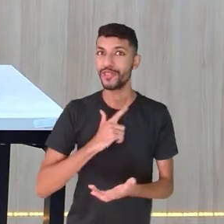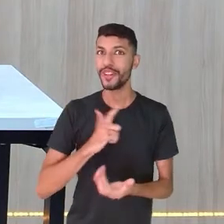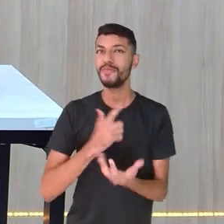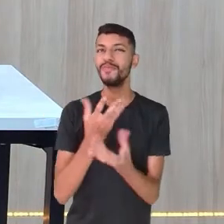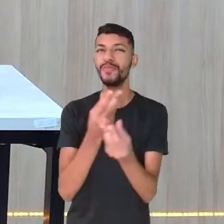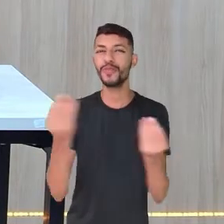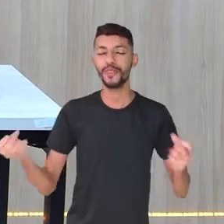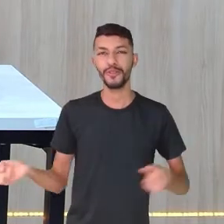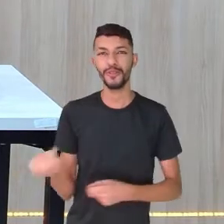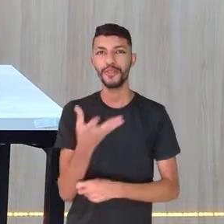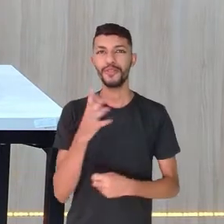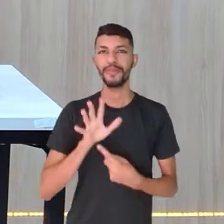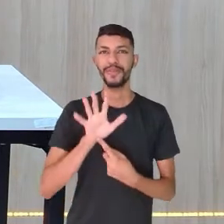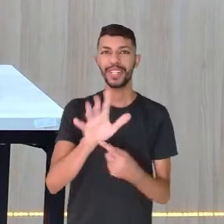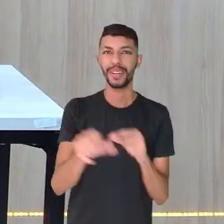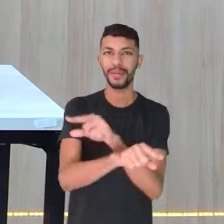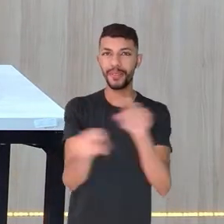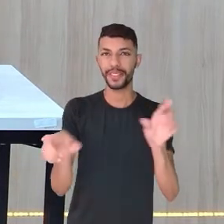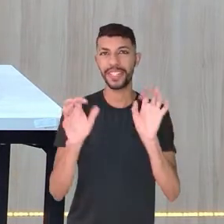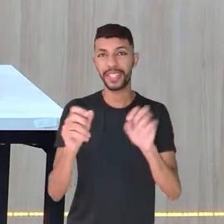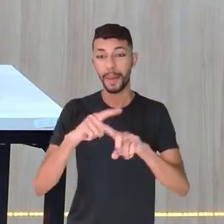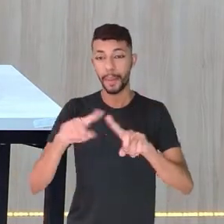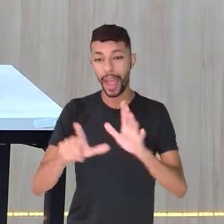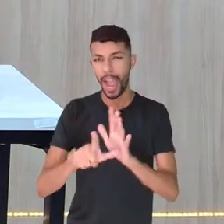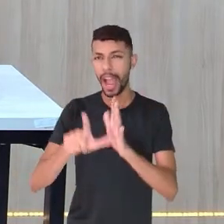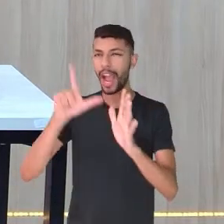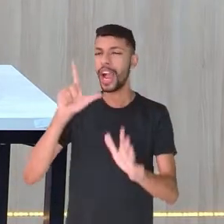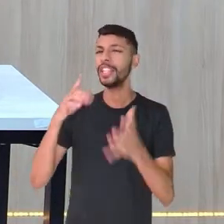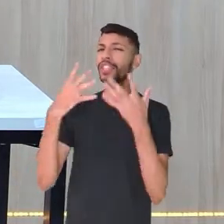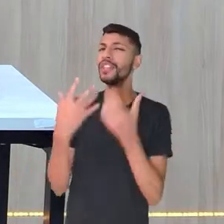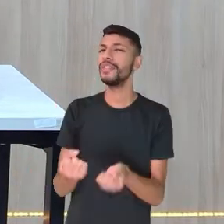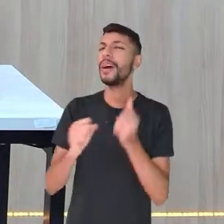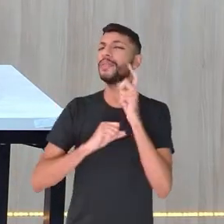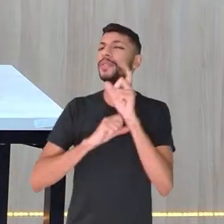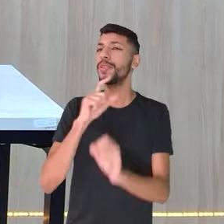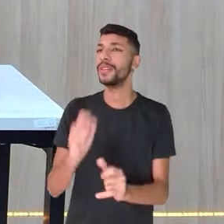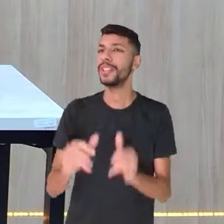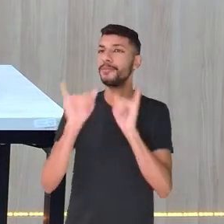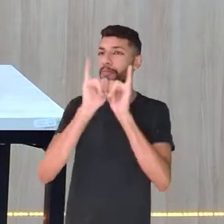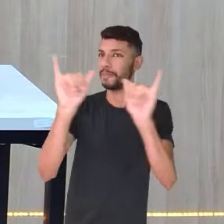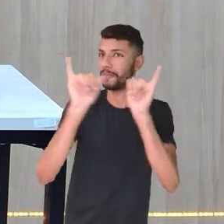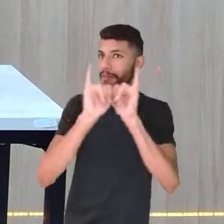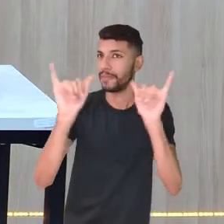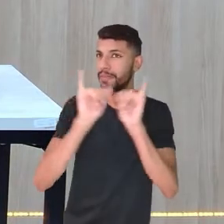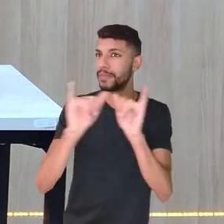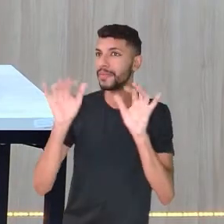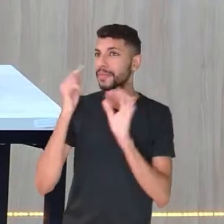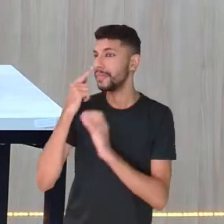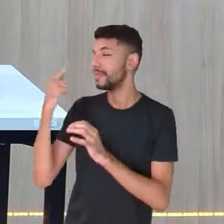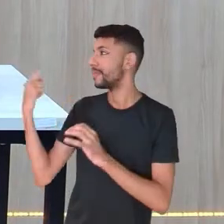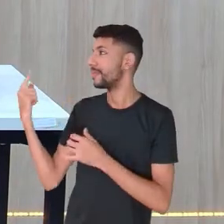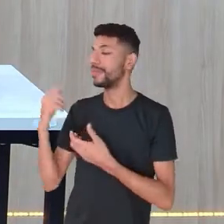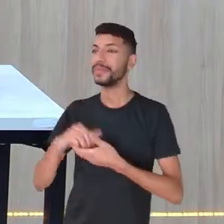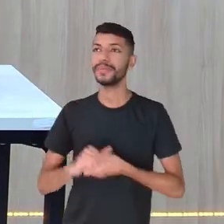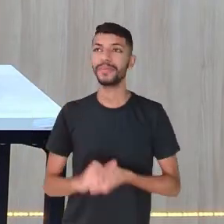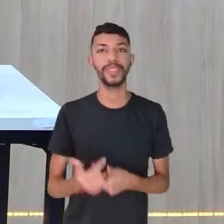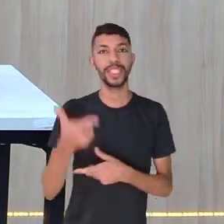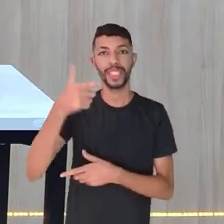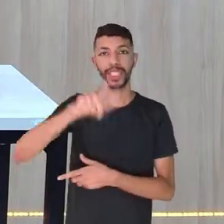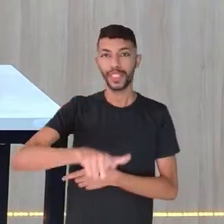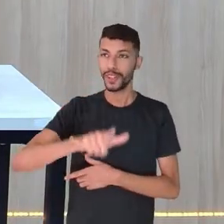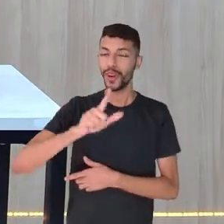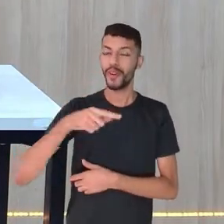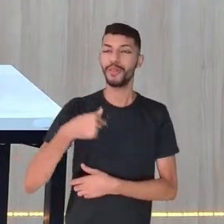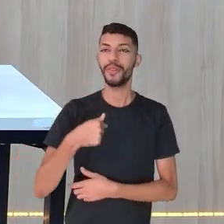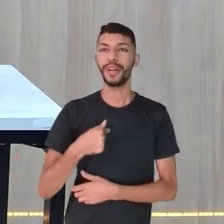para vocês. Mas antes, vamos dar uma passadinha aí em alguns avisos. Vamos lá? Então, mais uma vez eu estou